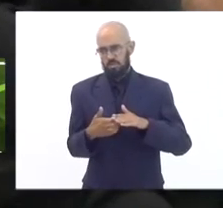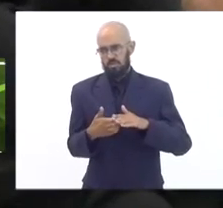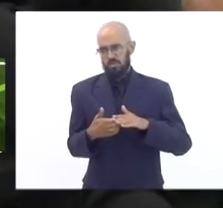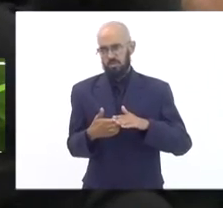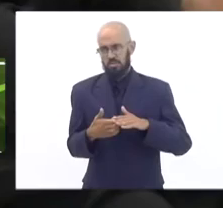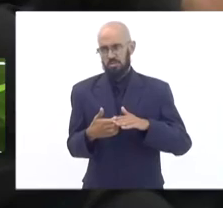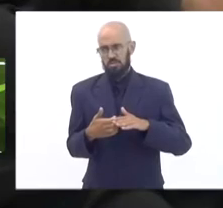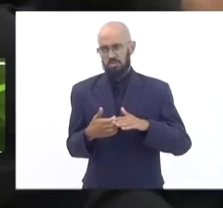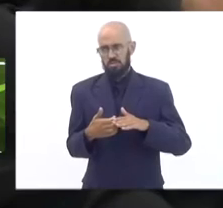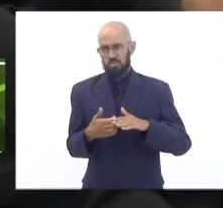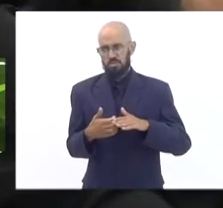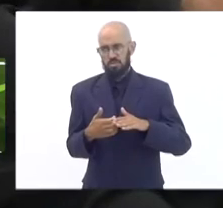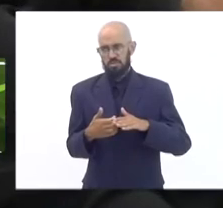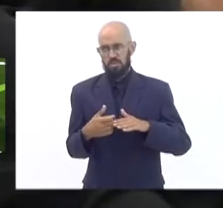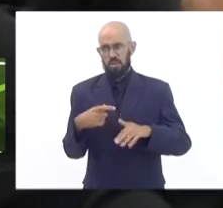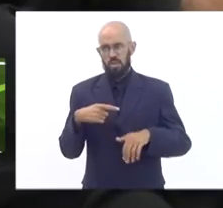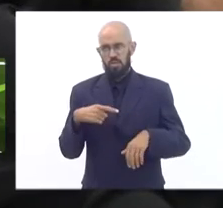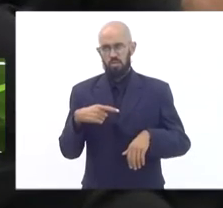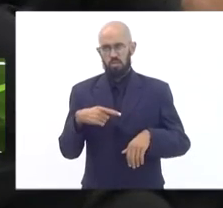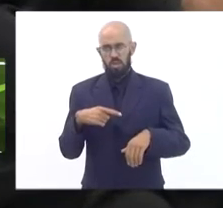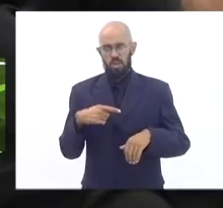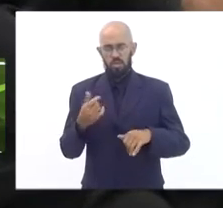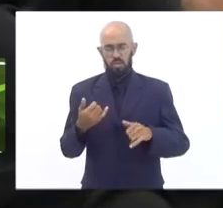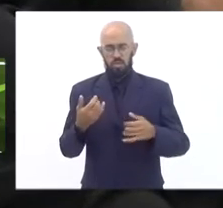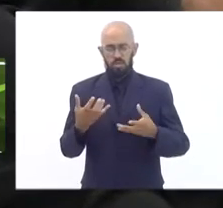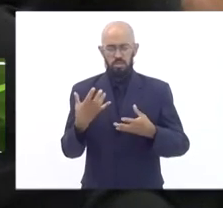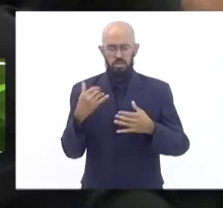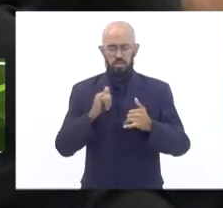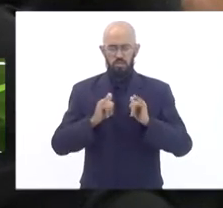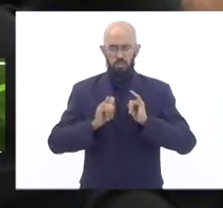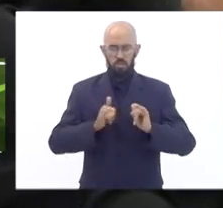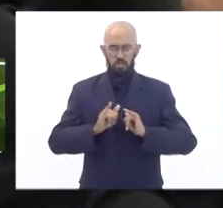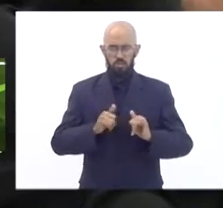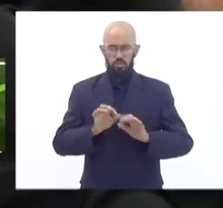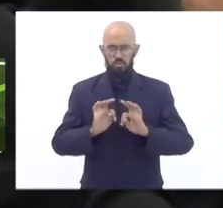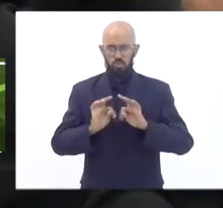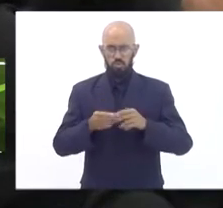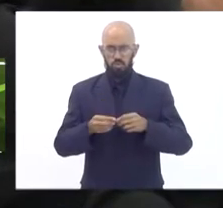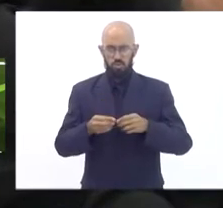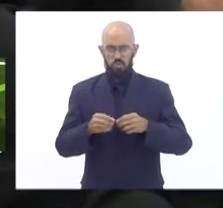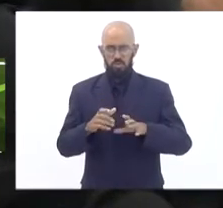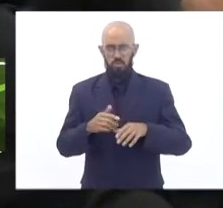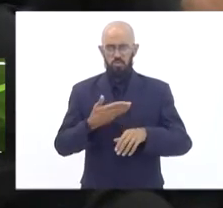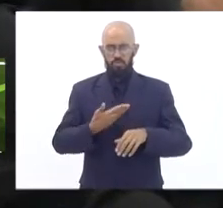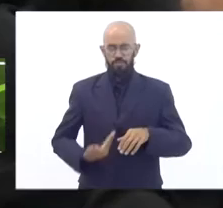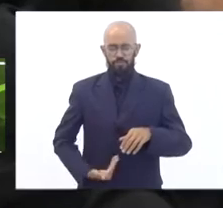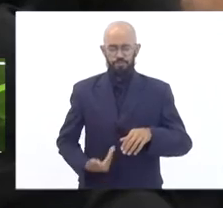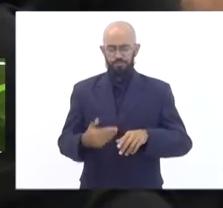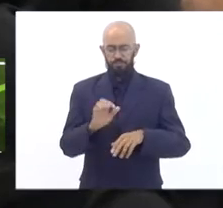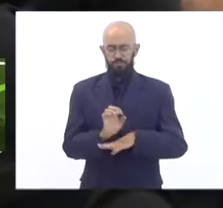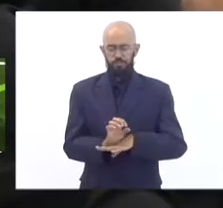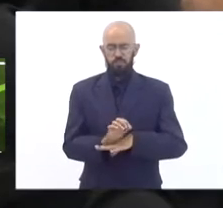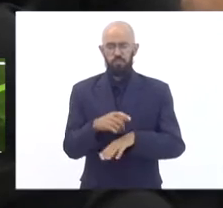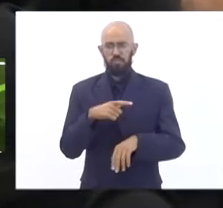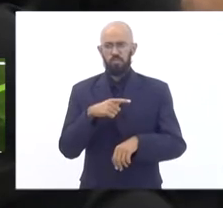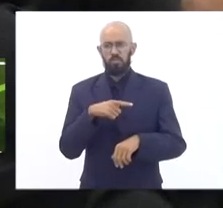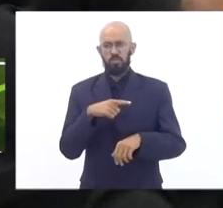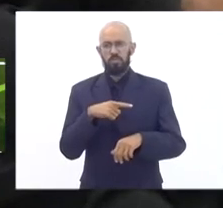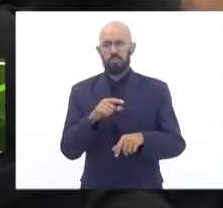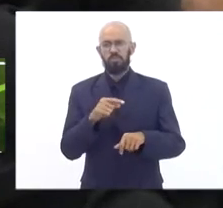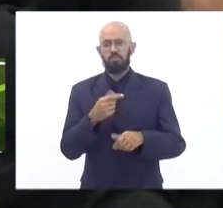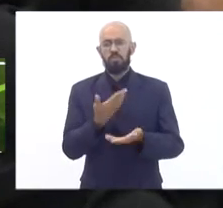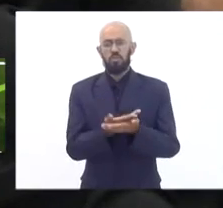eu tenho resgate dessas informações todas. E o governo do estado fez um estudo